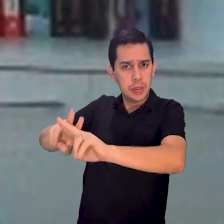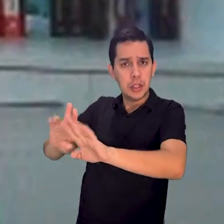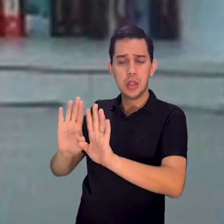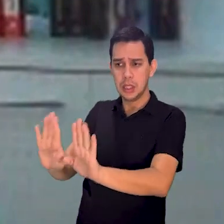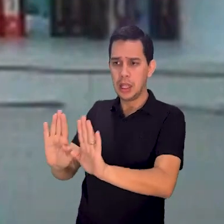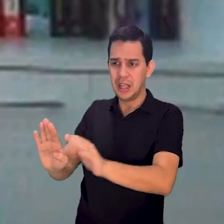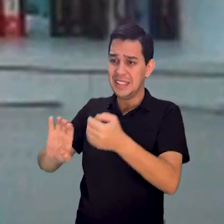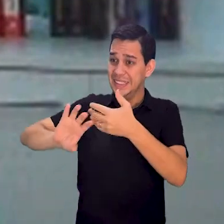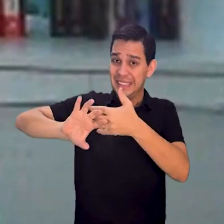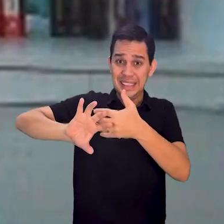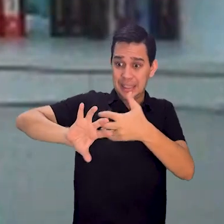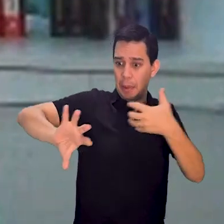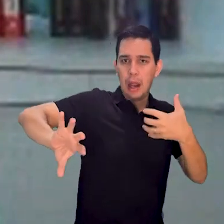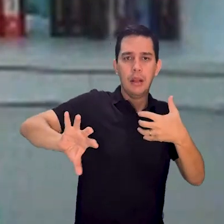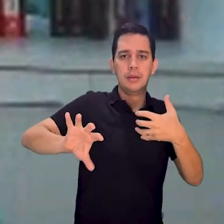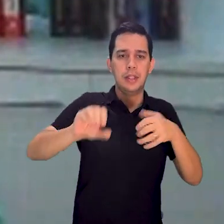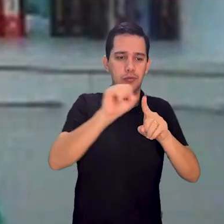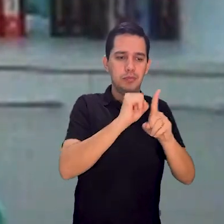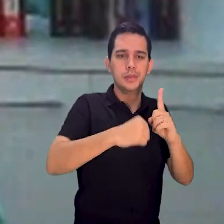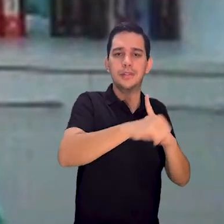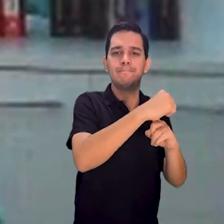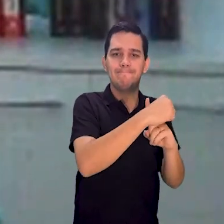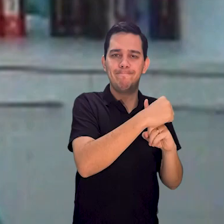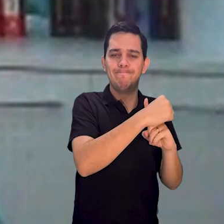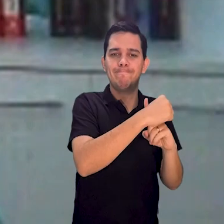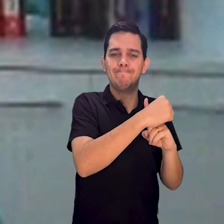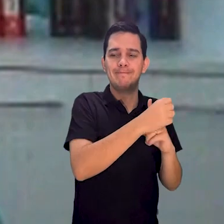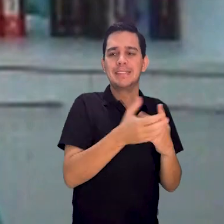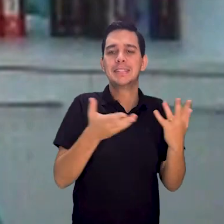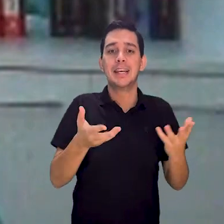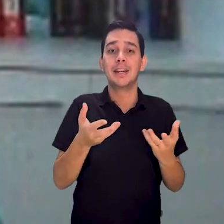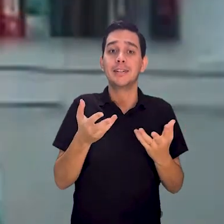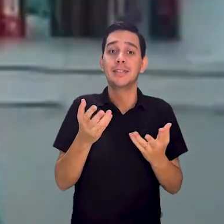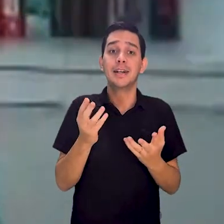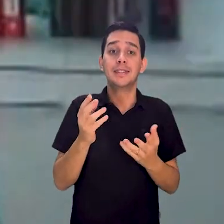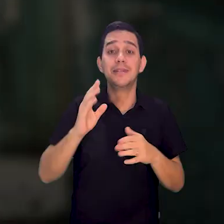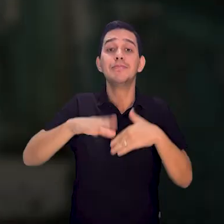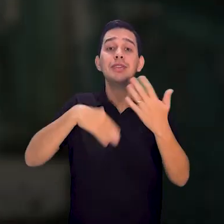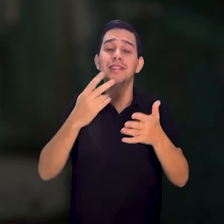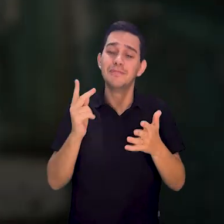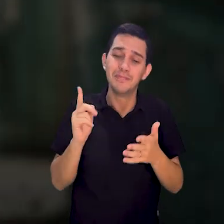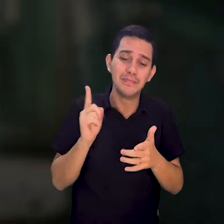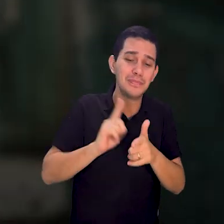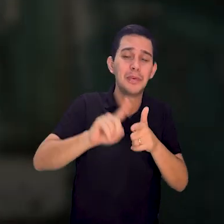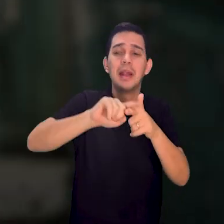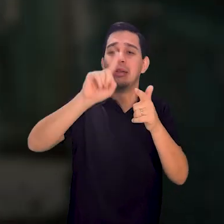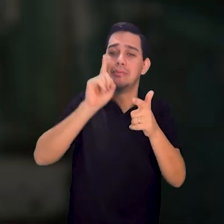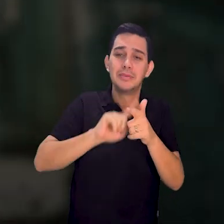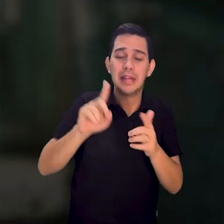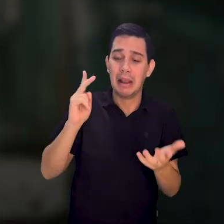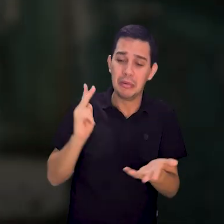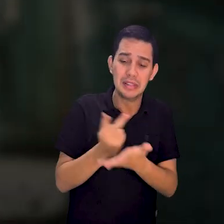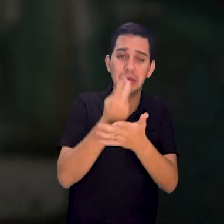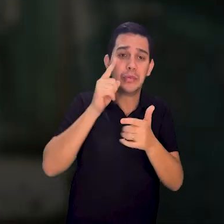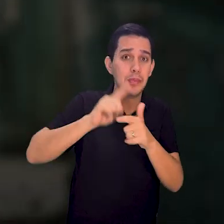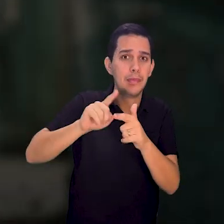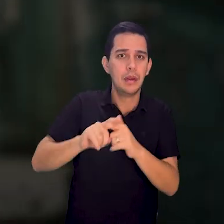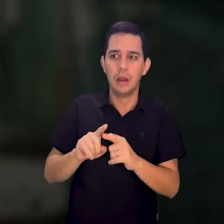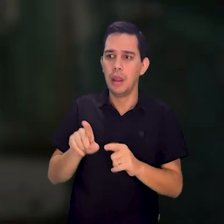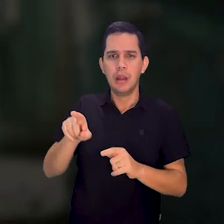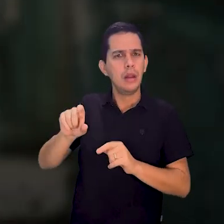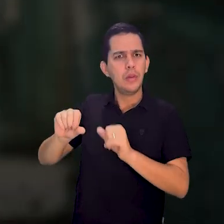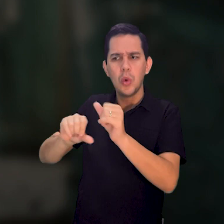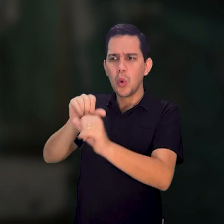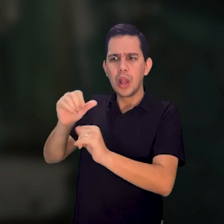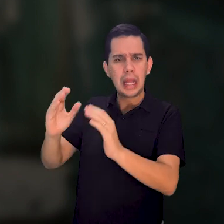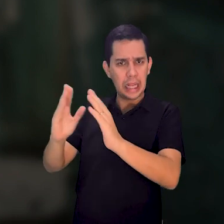eram segregados da sociedade. E esse sistema, ele gerou uma série de anomalias, porque